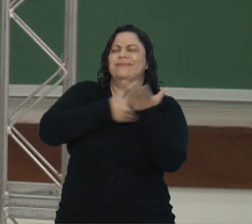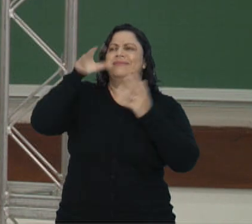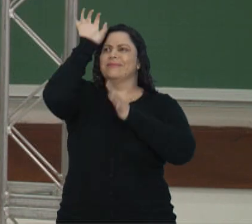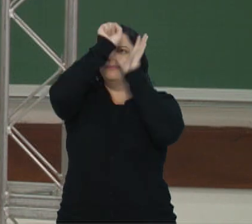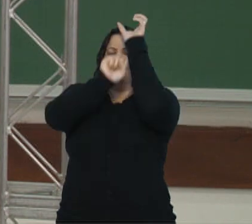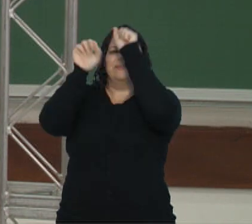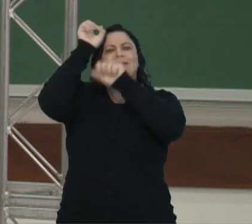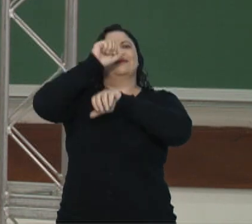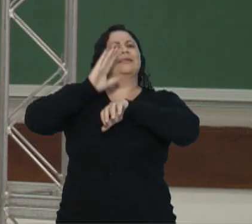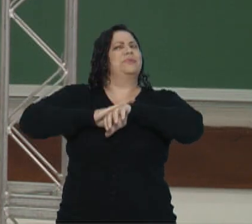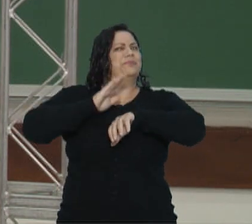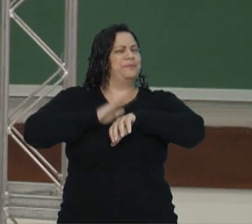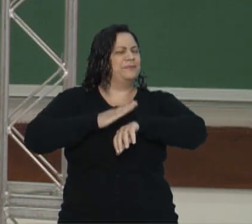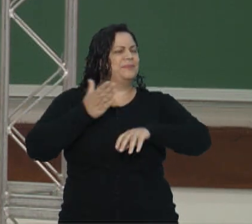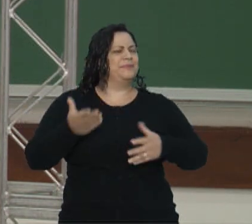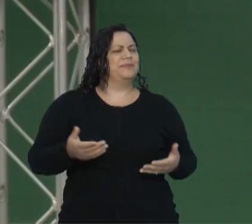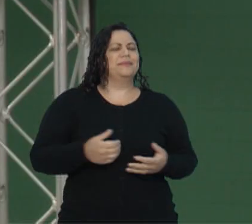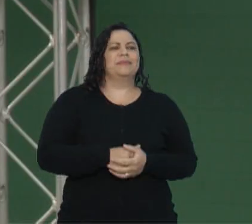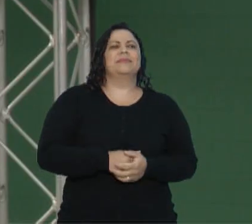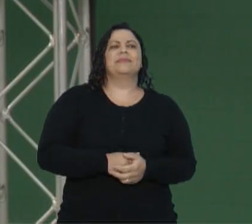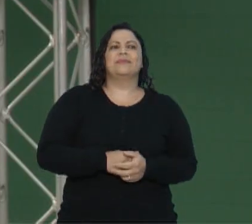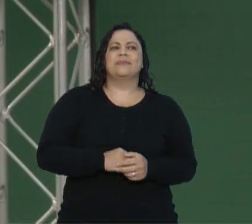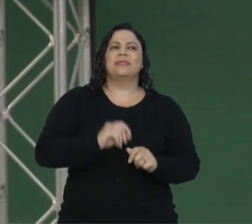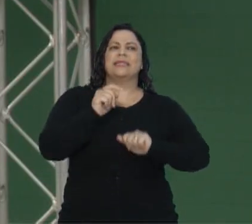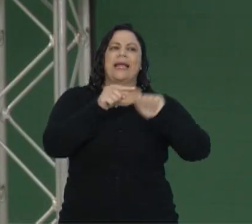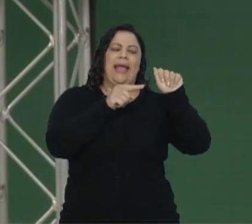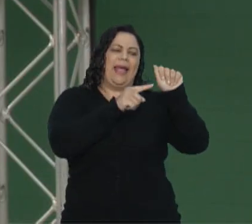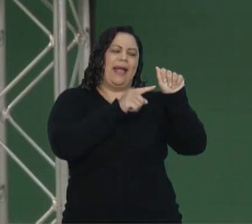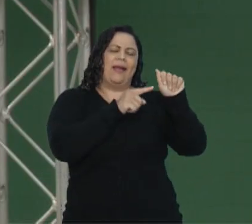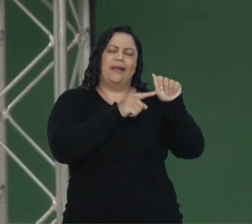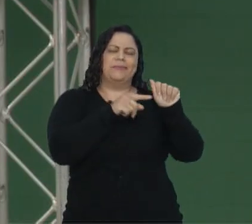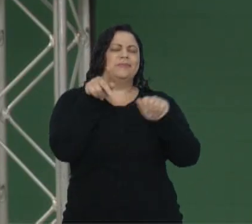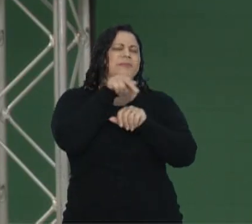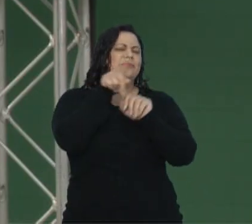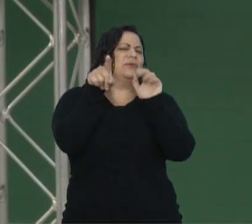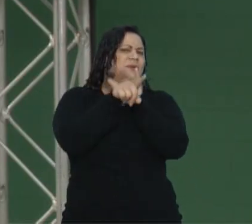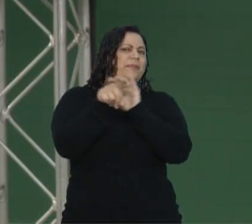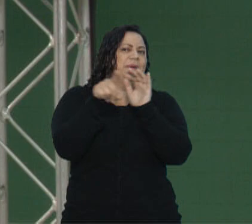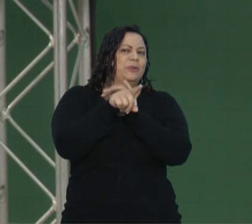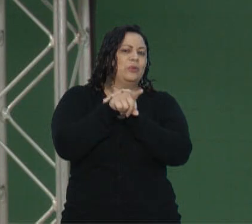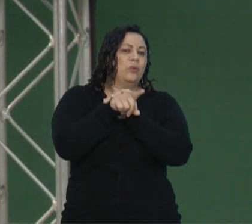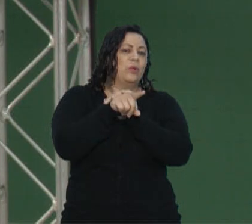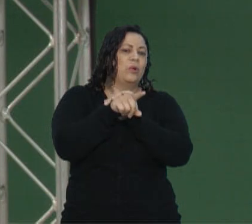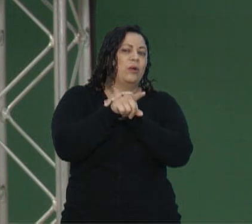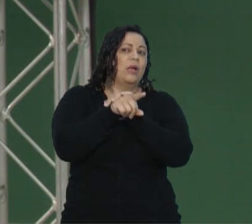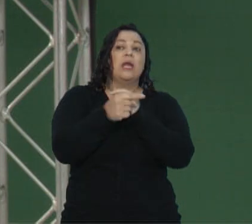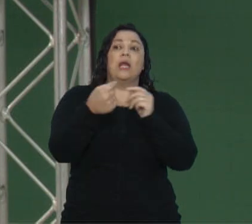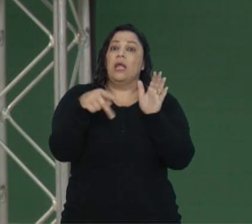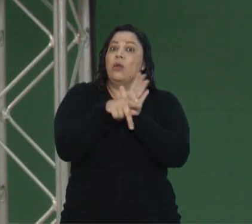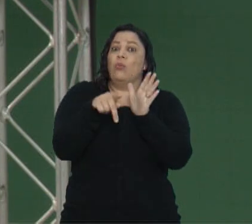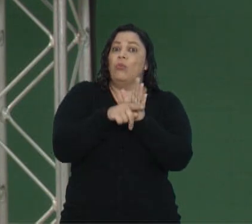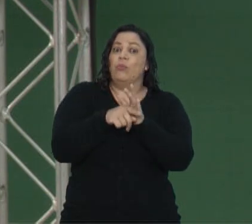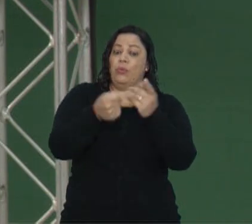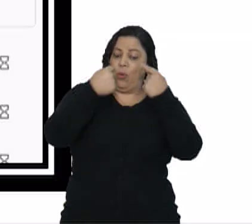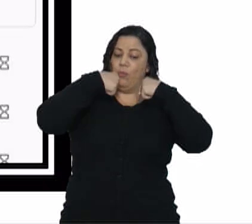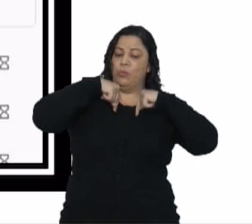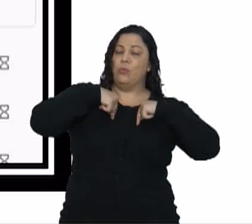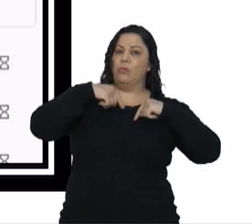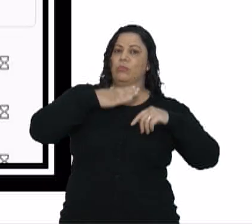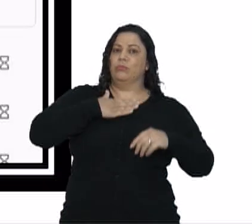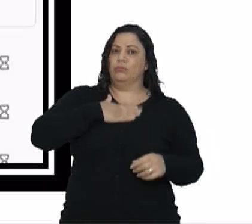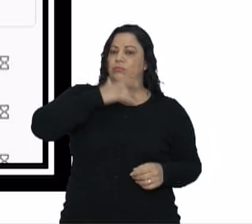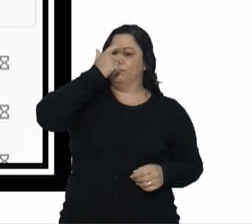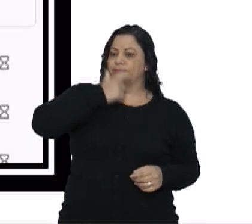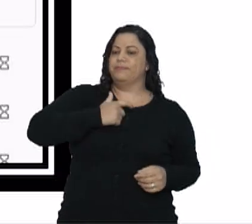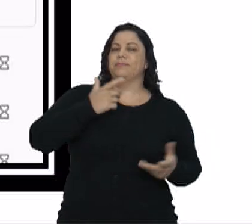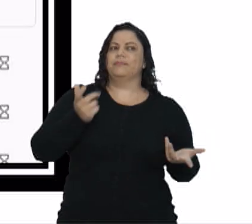na letra A eu perguntei, a professora fez esses dias, eu fiz um testezinho comigo para trazer para vocês. E olha lá o que que apareceu.